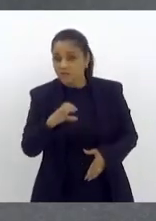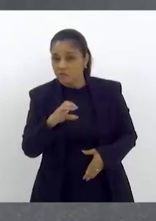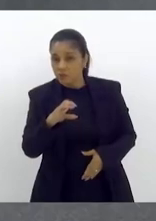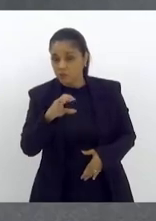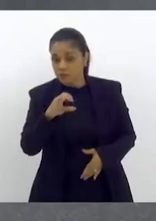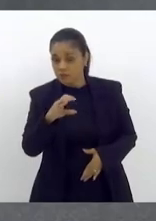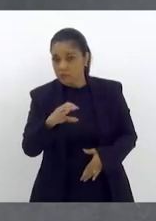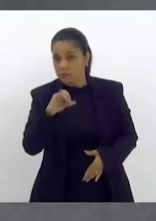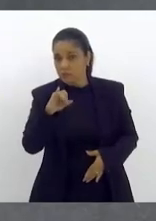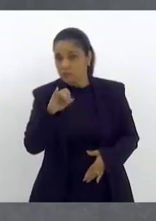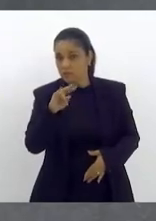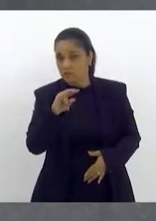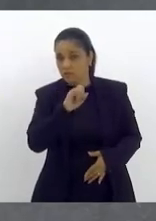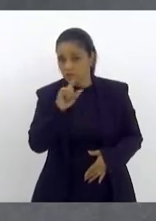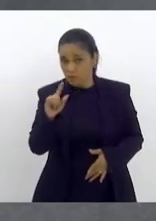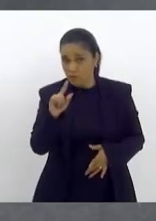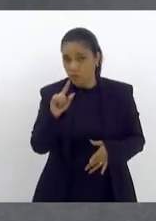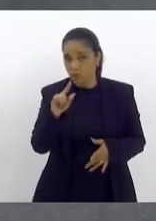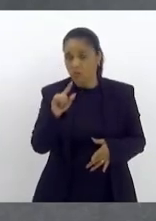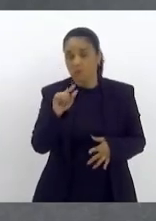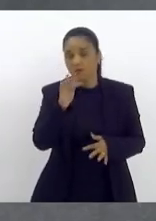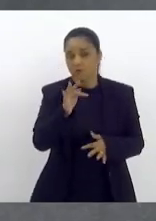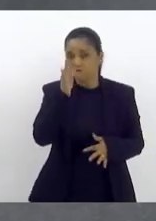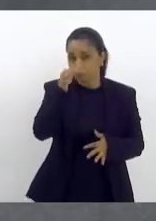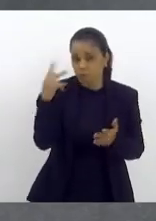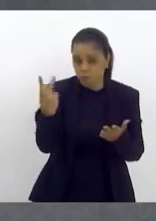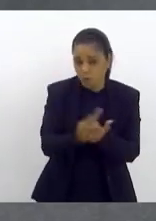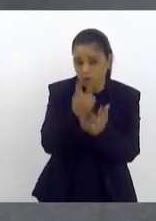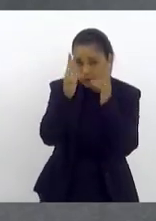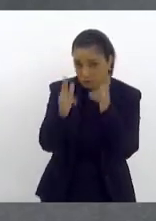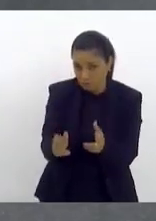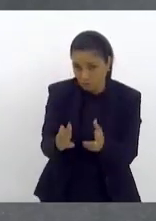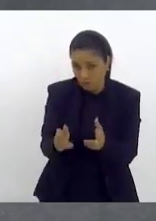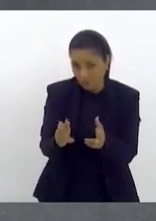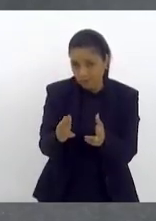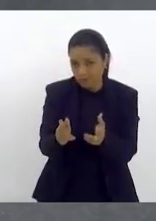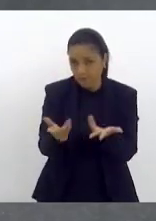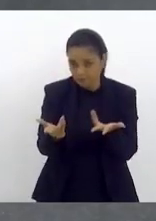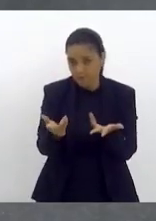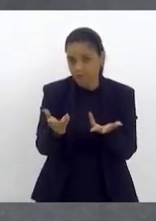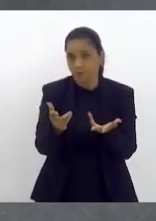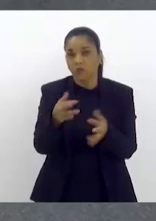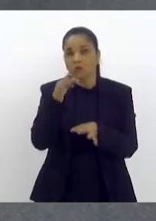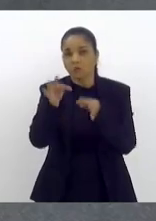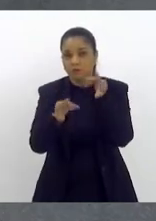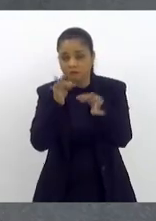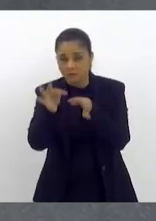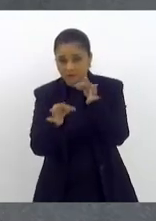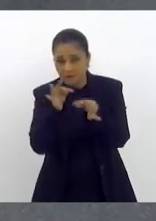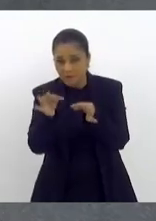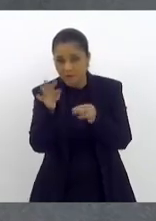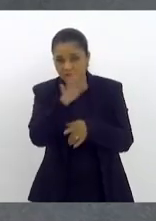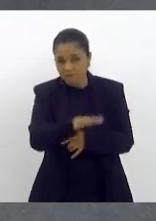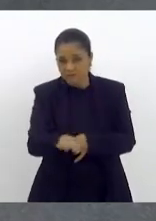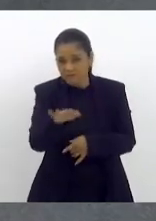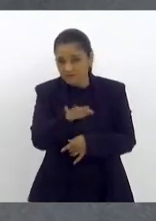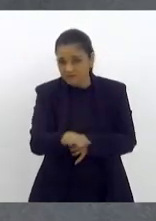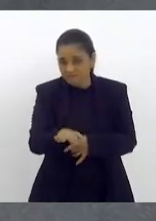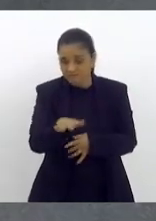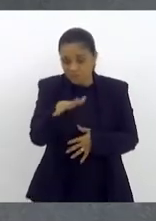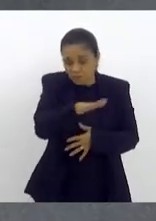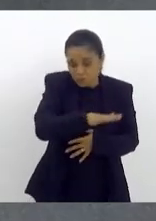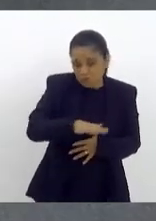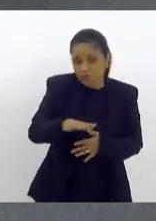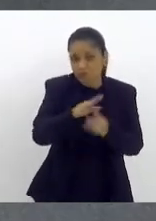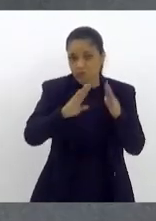casos como esse não aconteçam. Queria dizer, tia Ju, que o tratamento das crianças e o ambiente escolar,